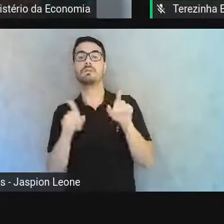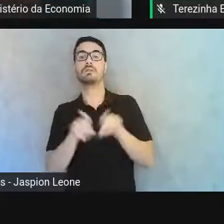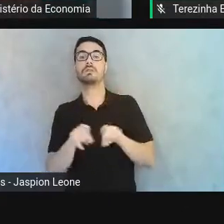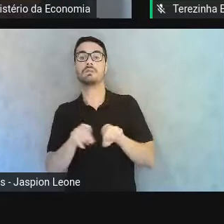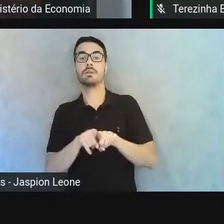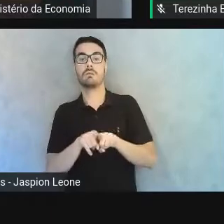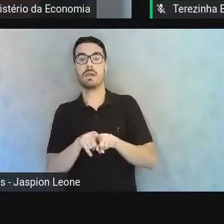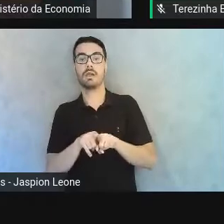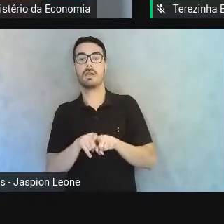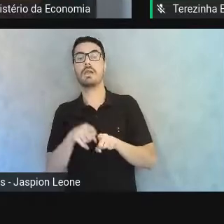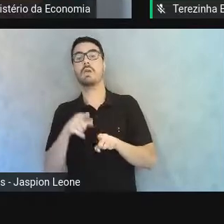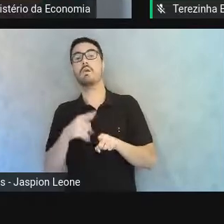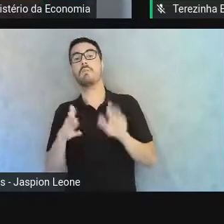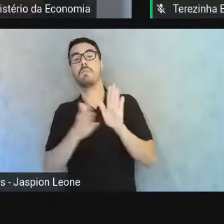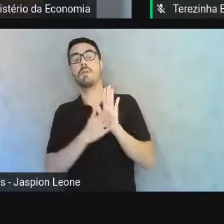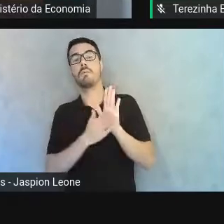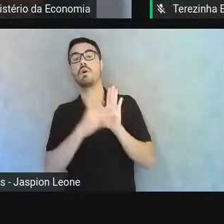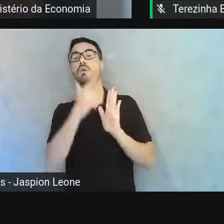da oposição.